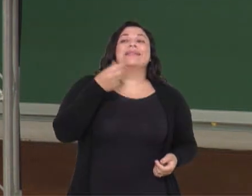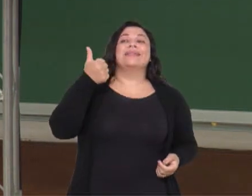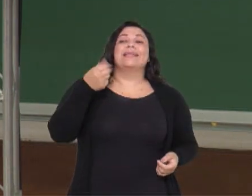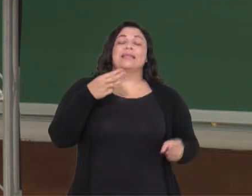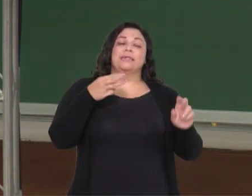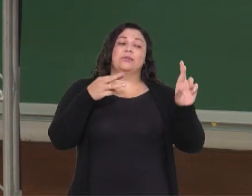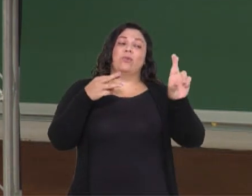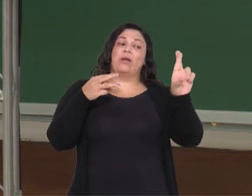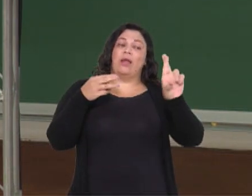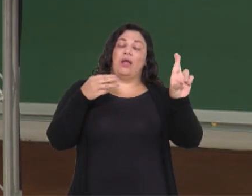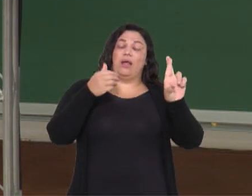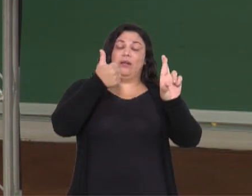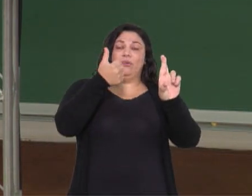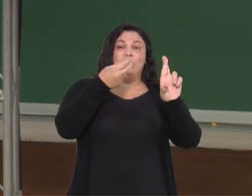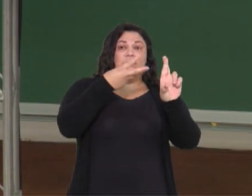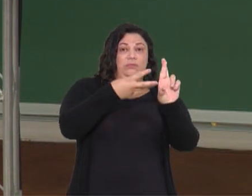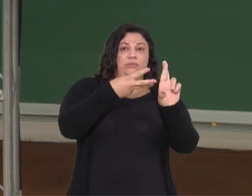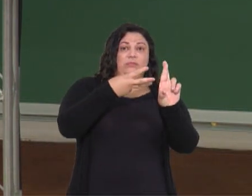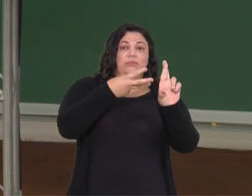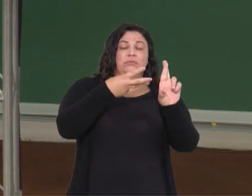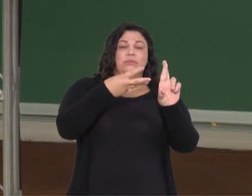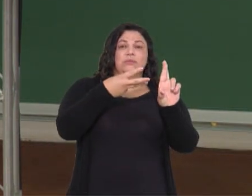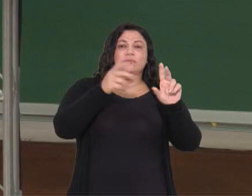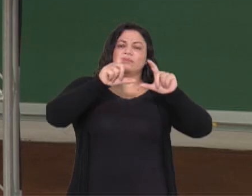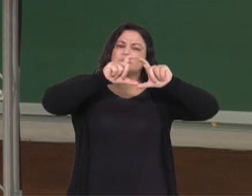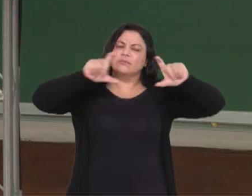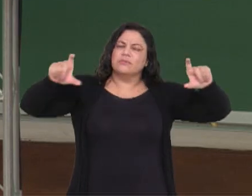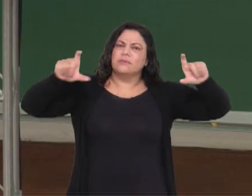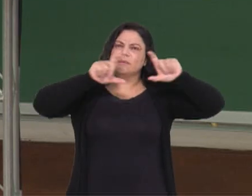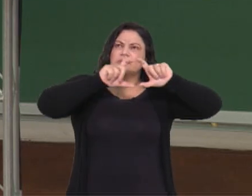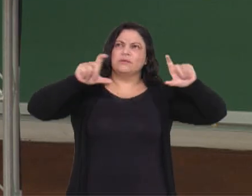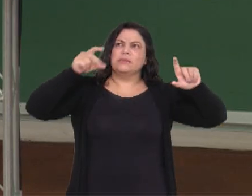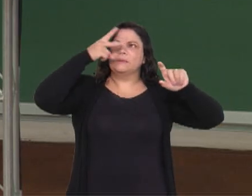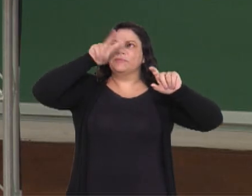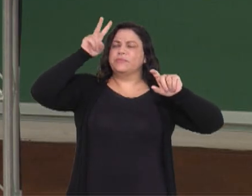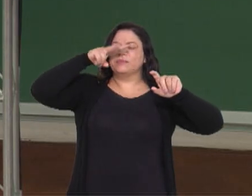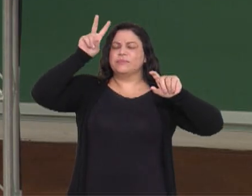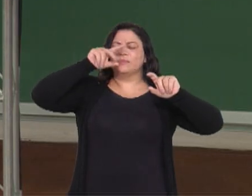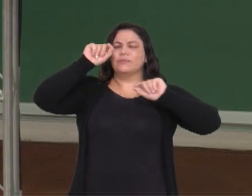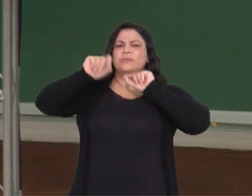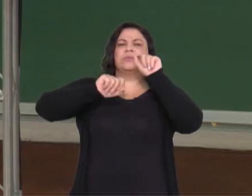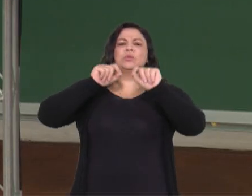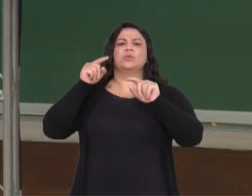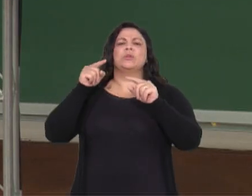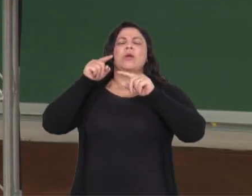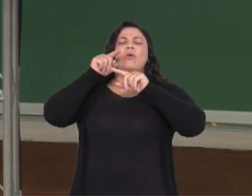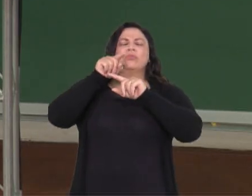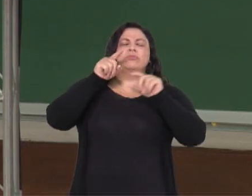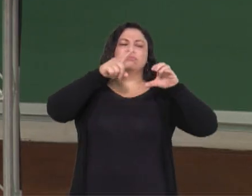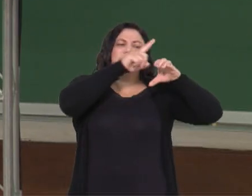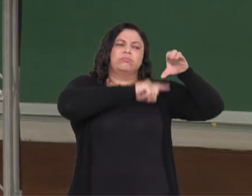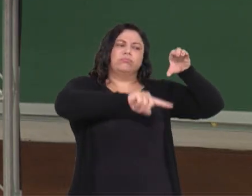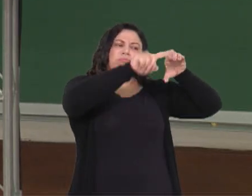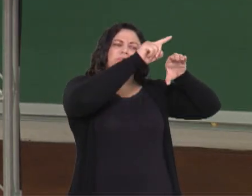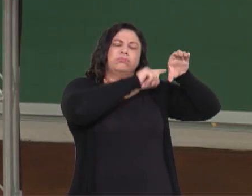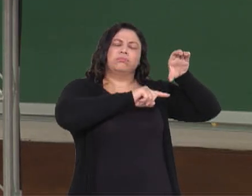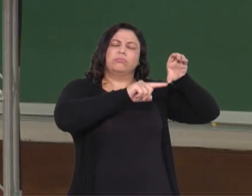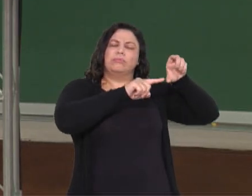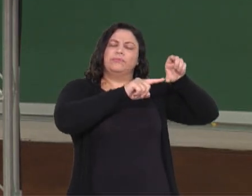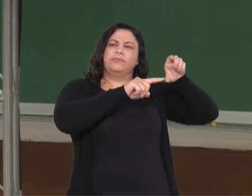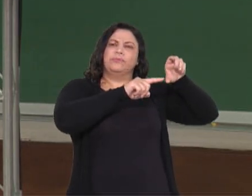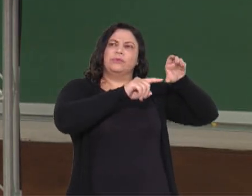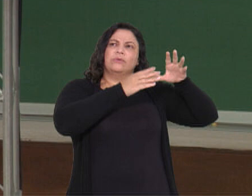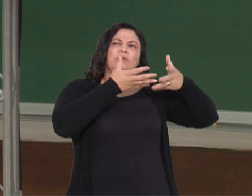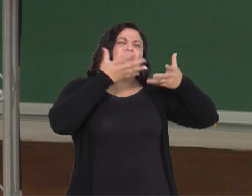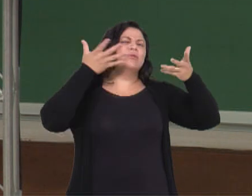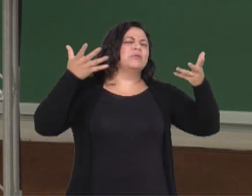já construída, você consegue determinar onde é o centro da circunferência e qual é o seu tamanho do raio. Portanto, você consegue construir